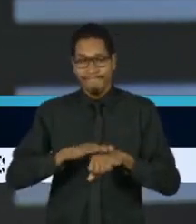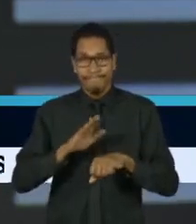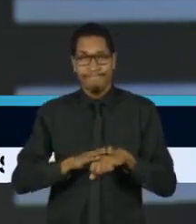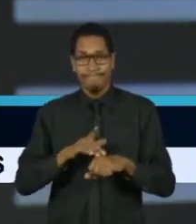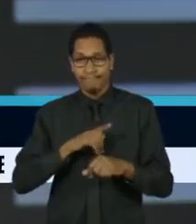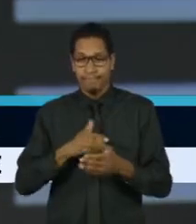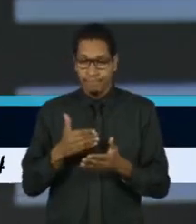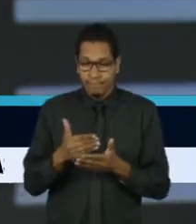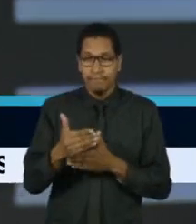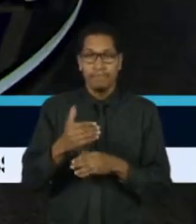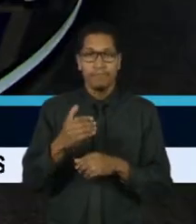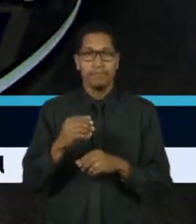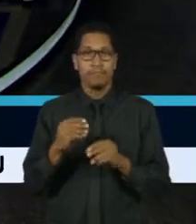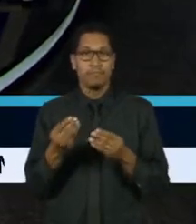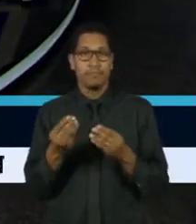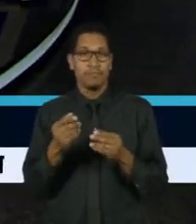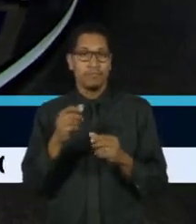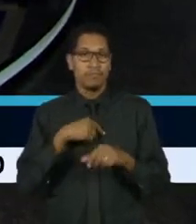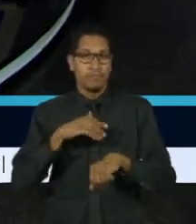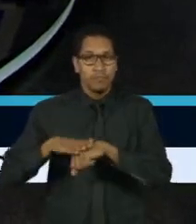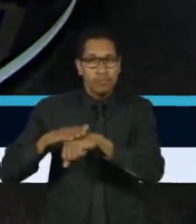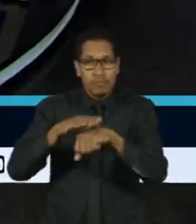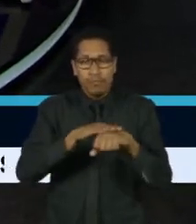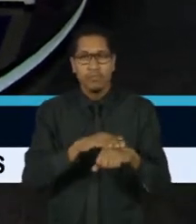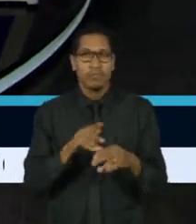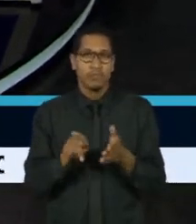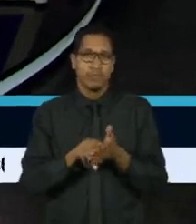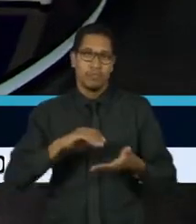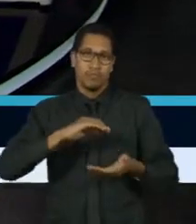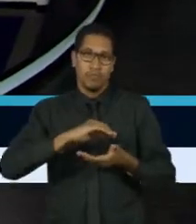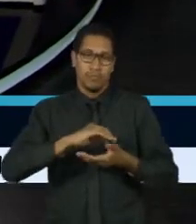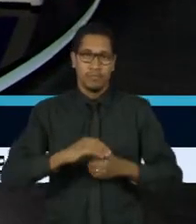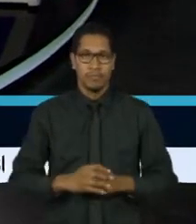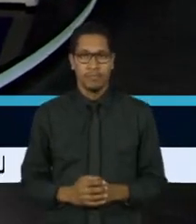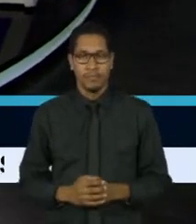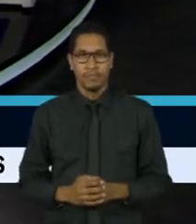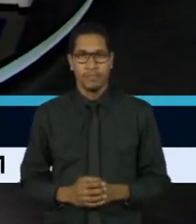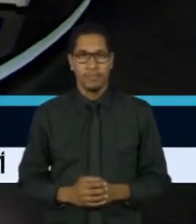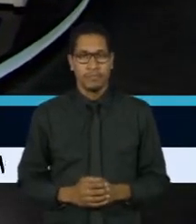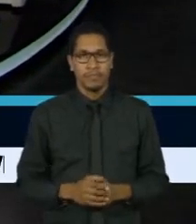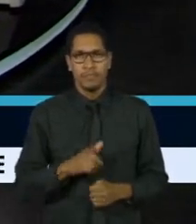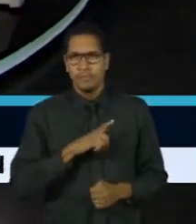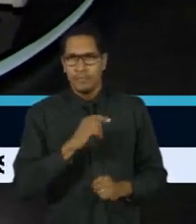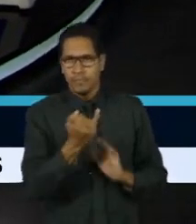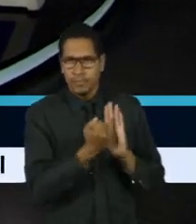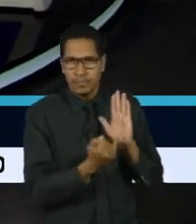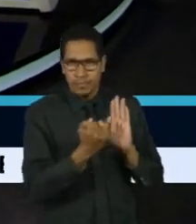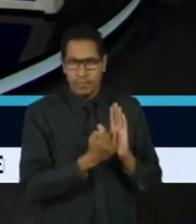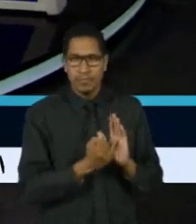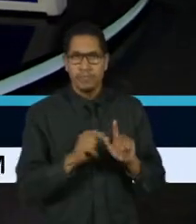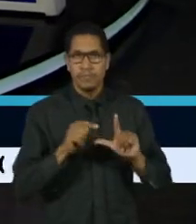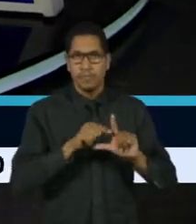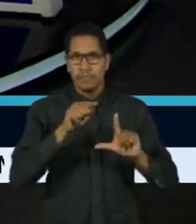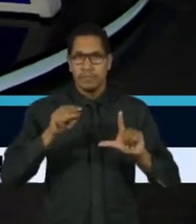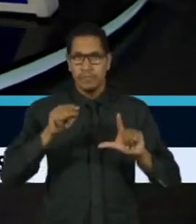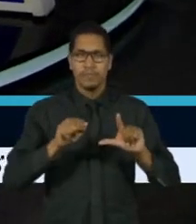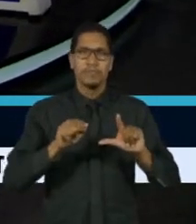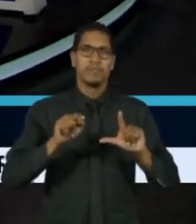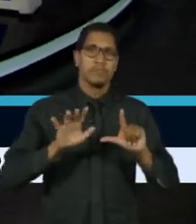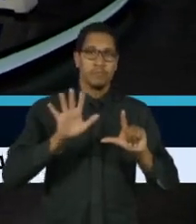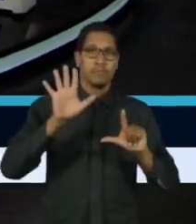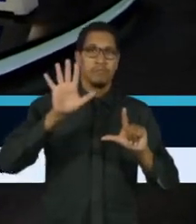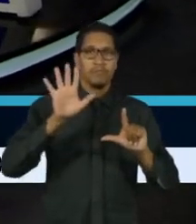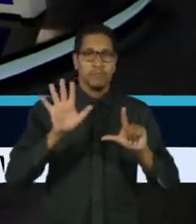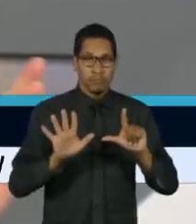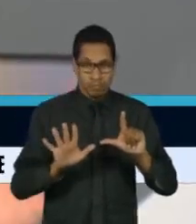Tribunal Federal. Agora, Sakamoto, o limite de ICMS pode baixar a inflação esse ano e no ano que vem? O que vai